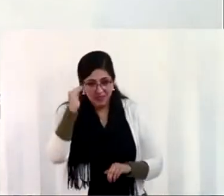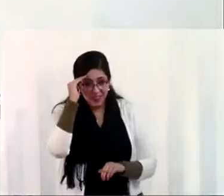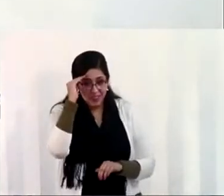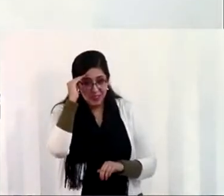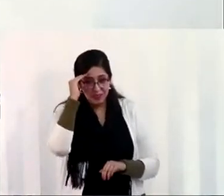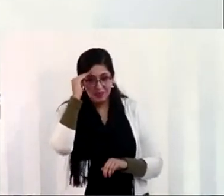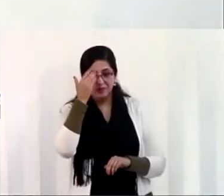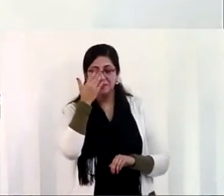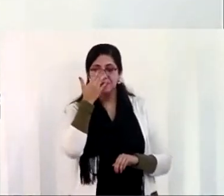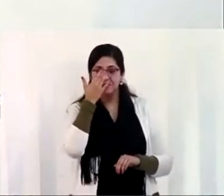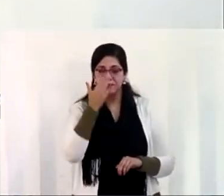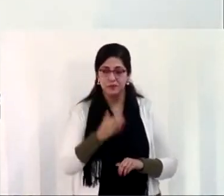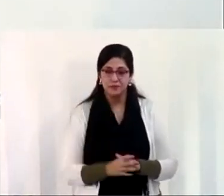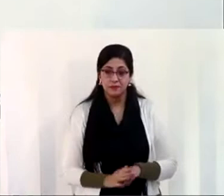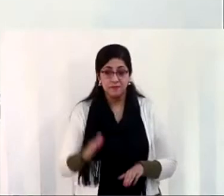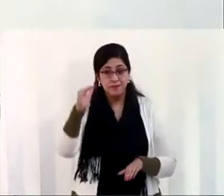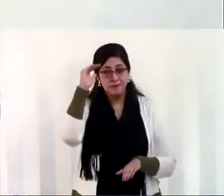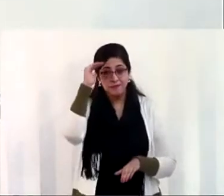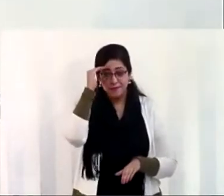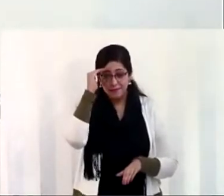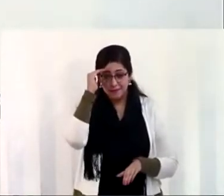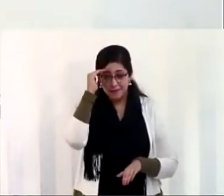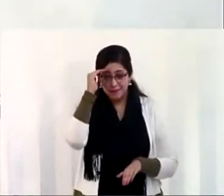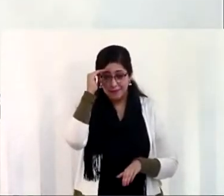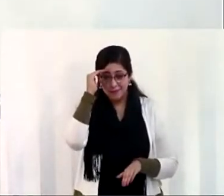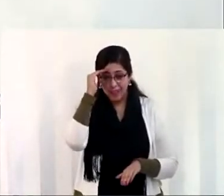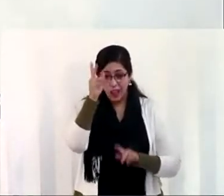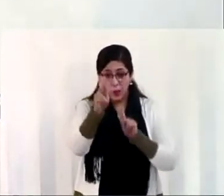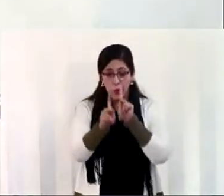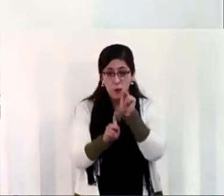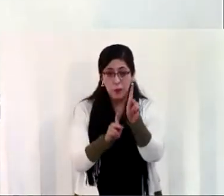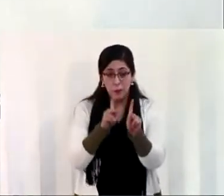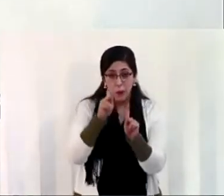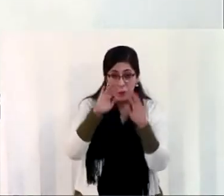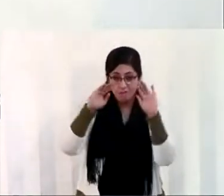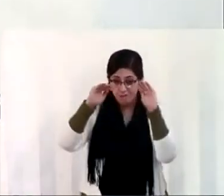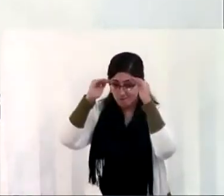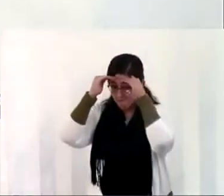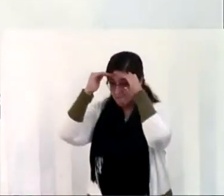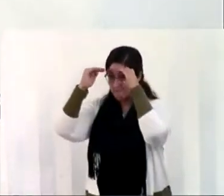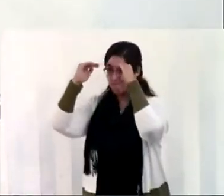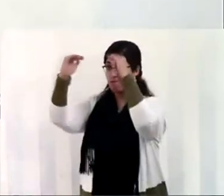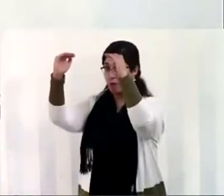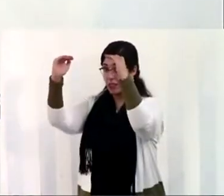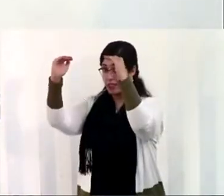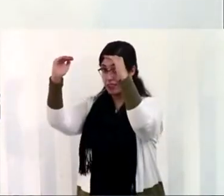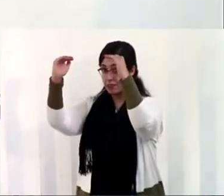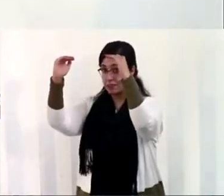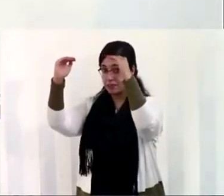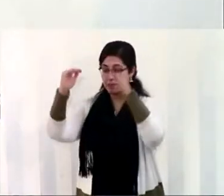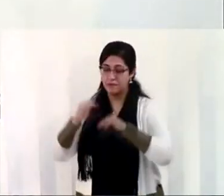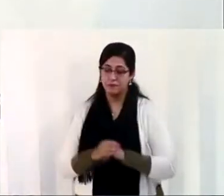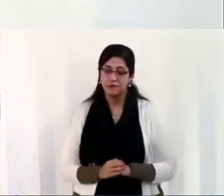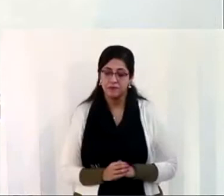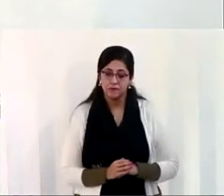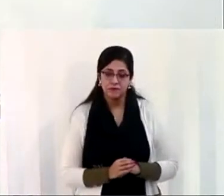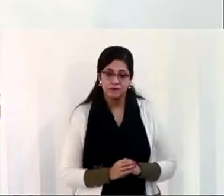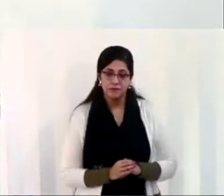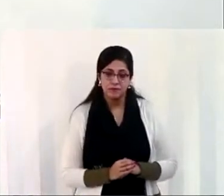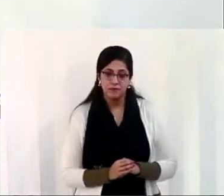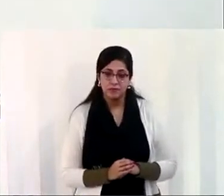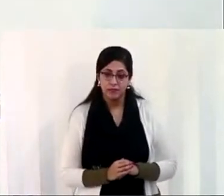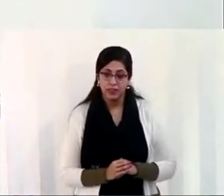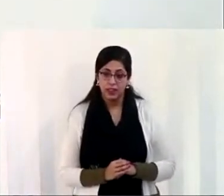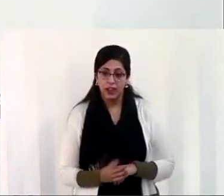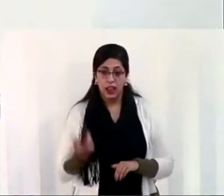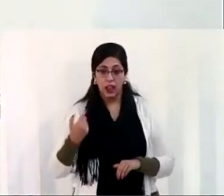para entender e inclusive para nos preocupar nos dias atuais. Enquanto Israel era dependente